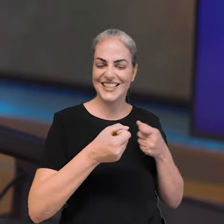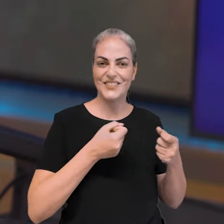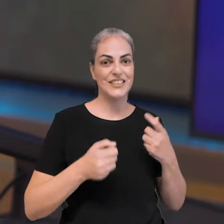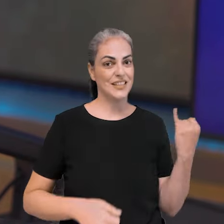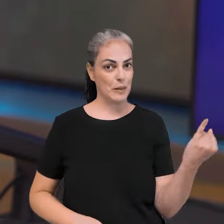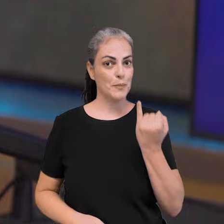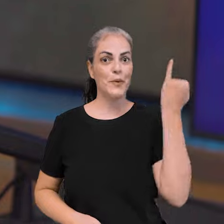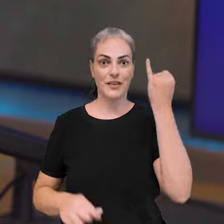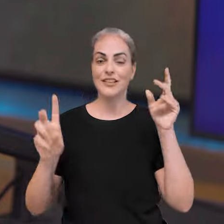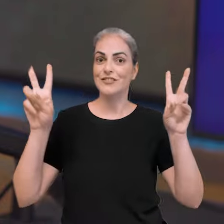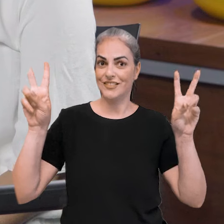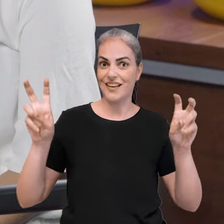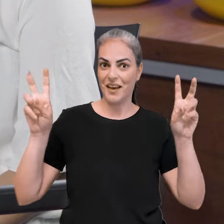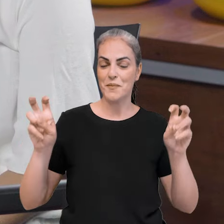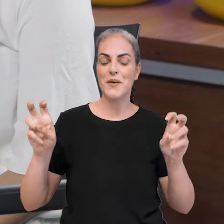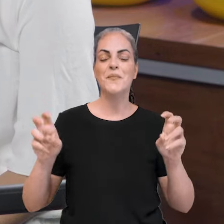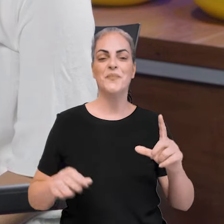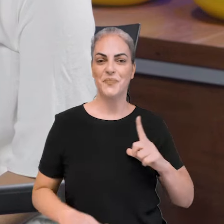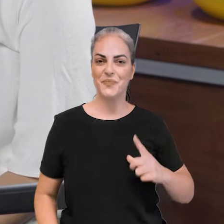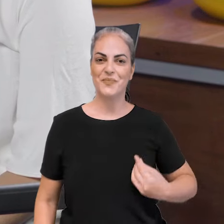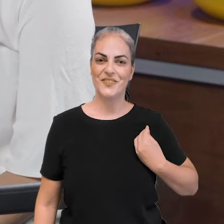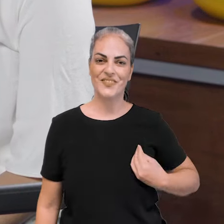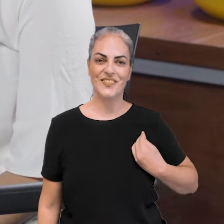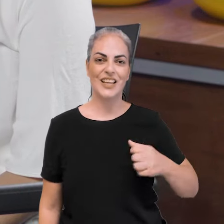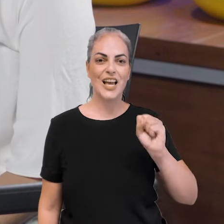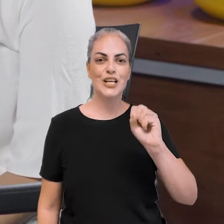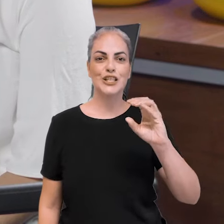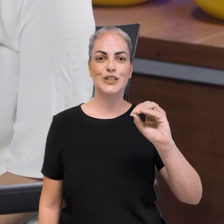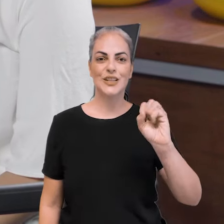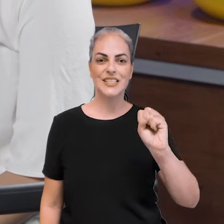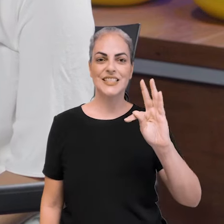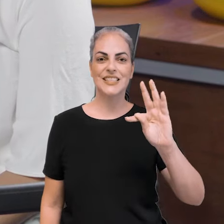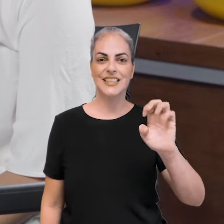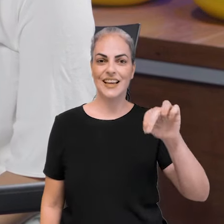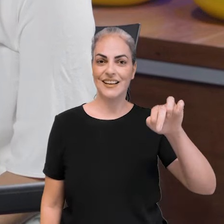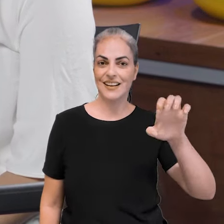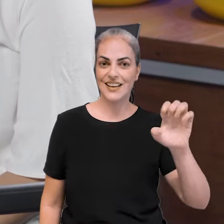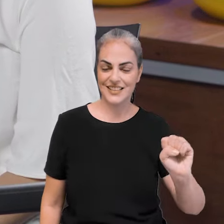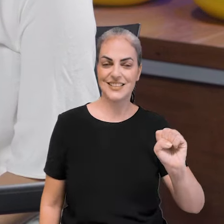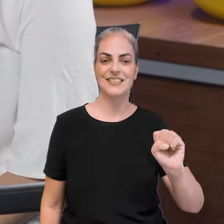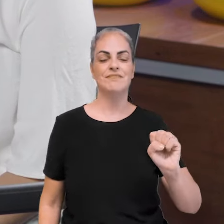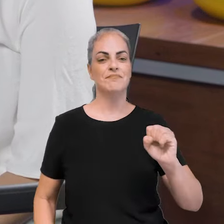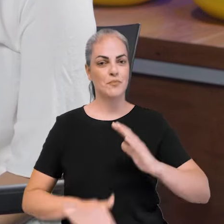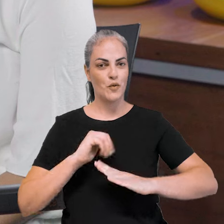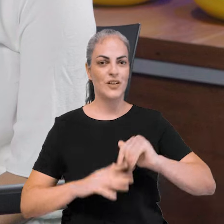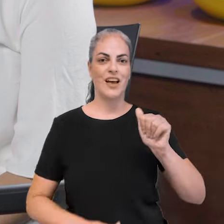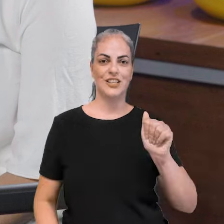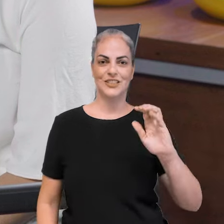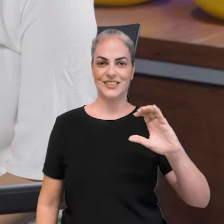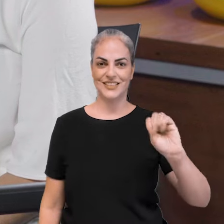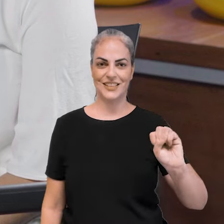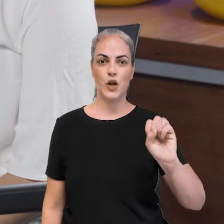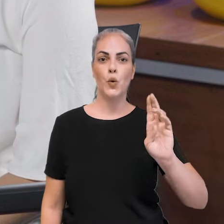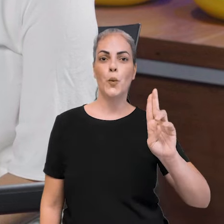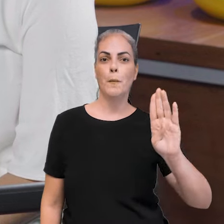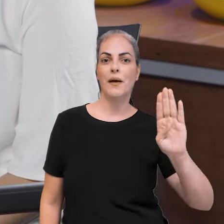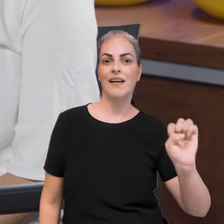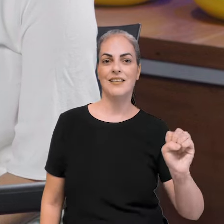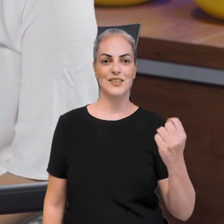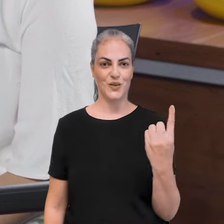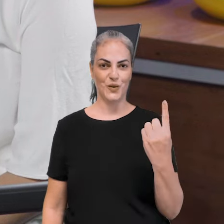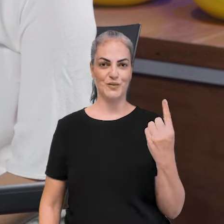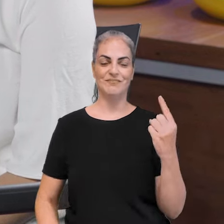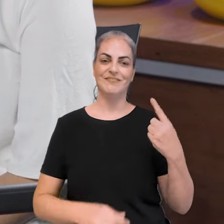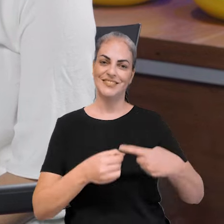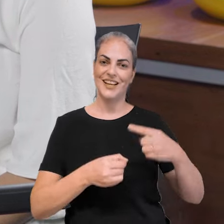tema tão importante e atual, nós recebemos hoje Sóstenes Goulart da Costa, agente comunitário de saúde da UBS-1 de Braslândia,